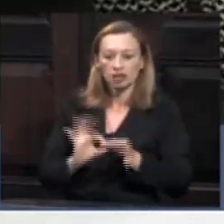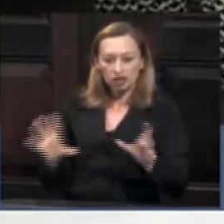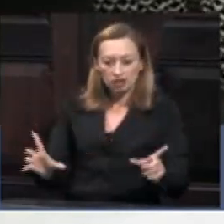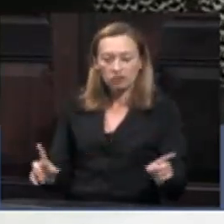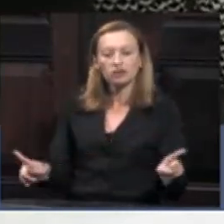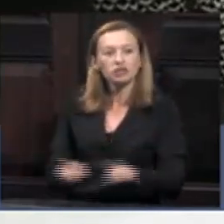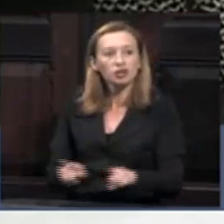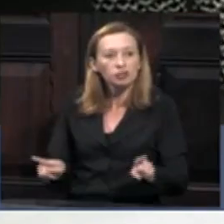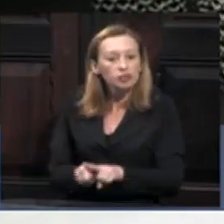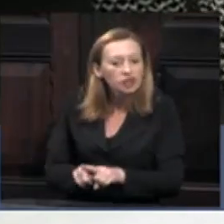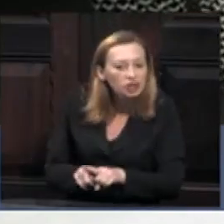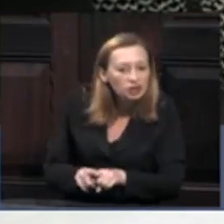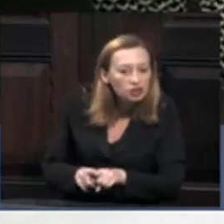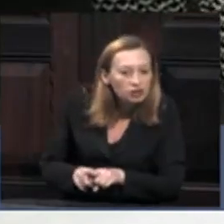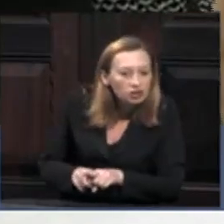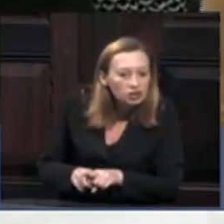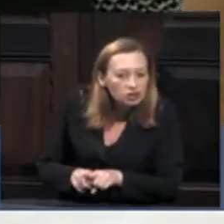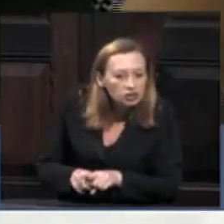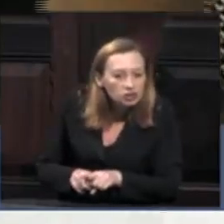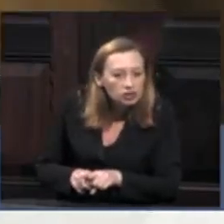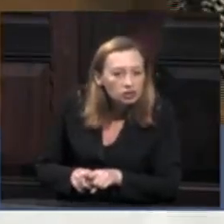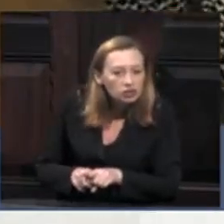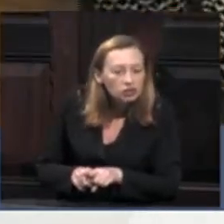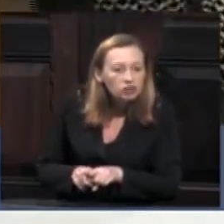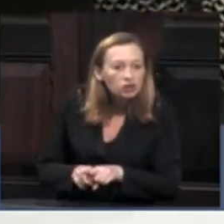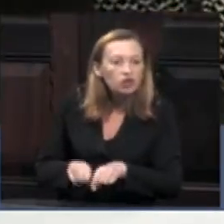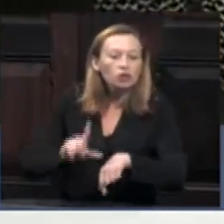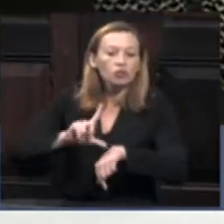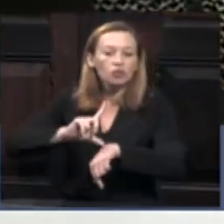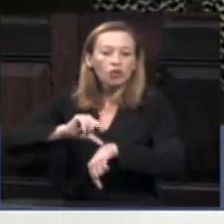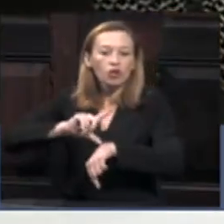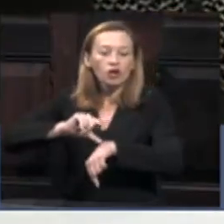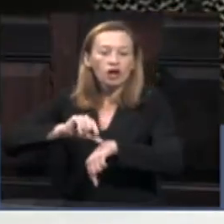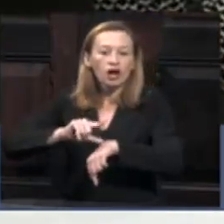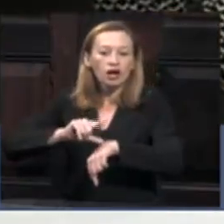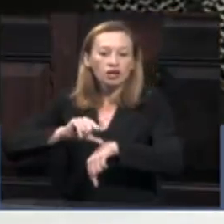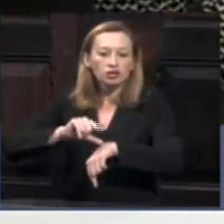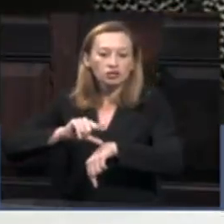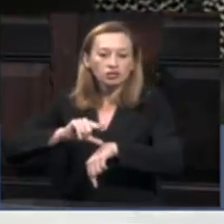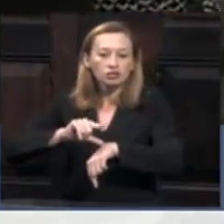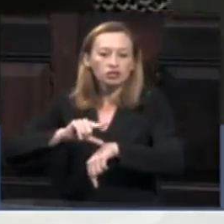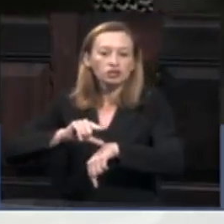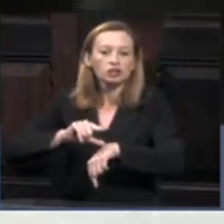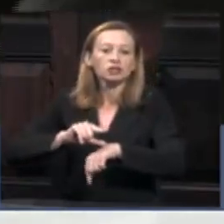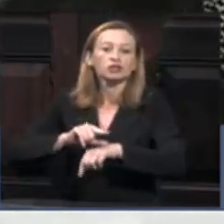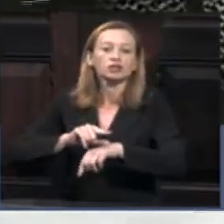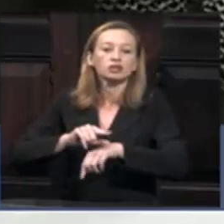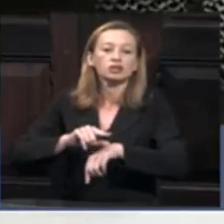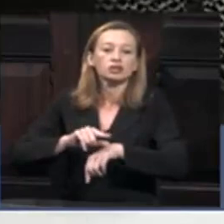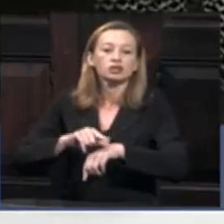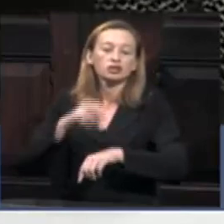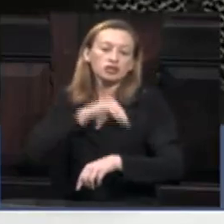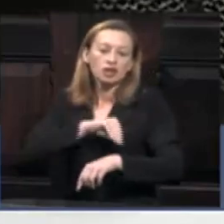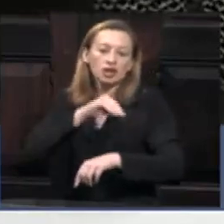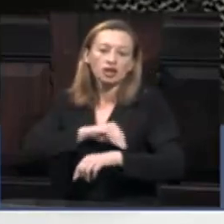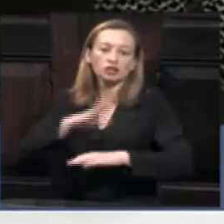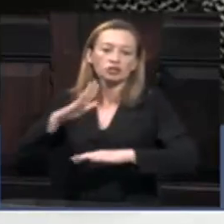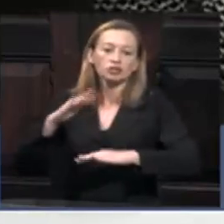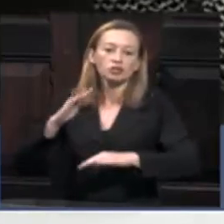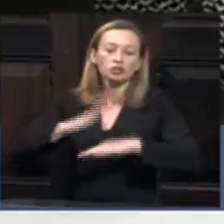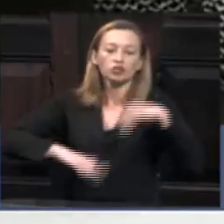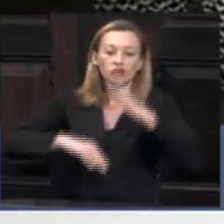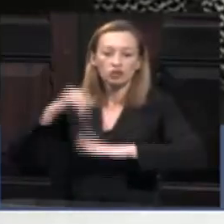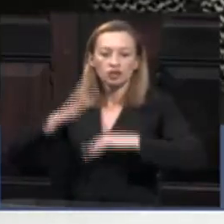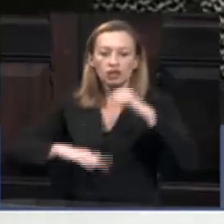como o plano de cargos, carreiras e salários dos profissionais da área da saúde.